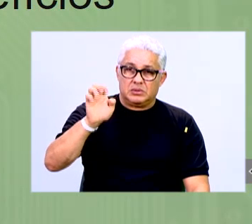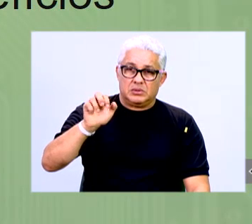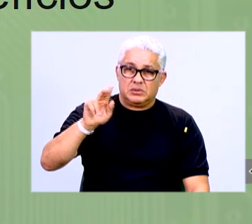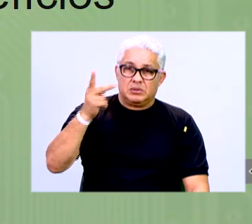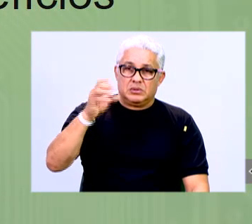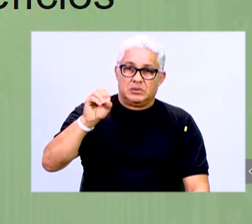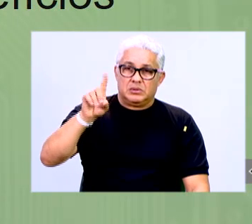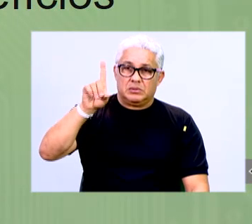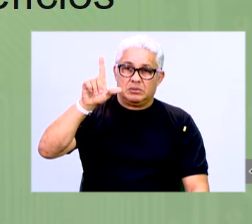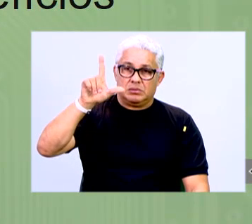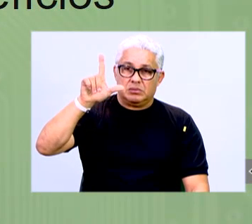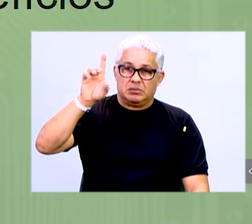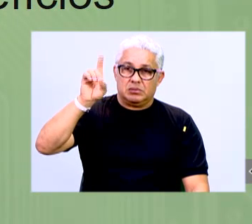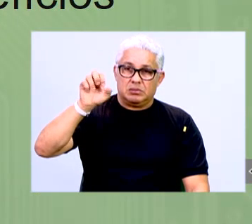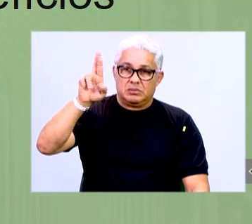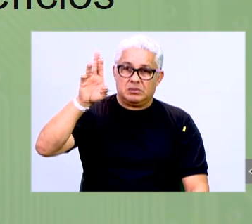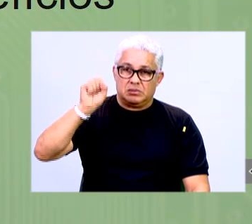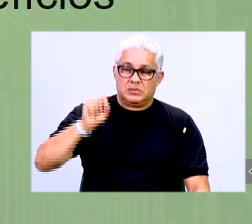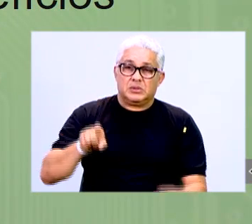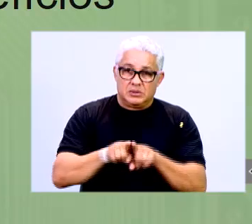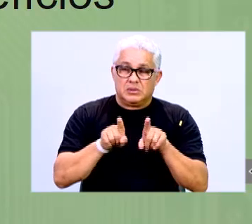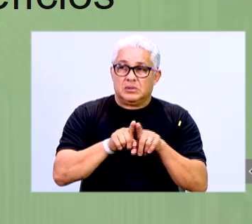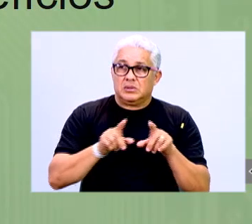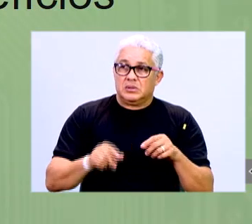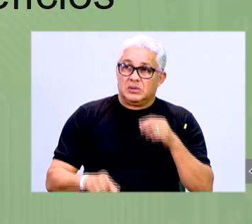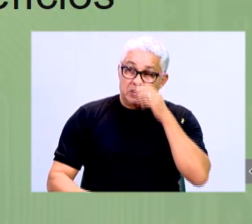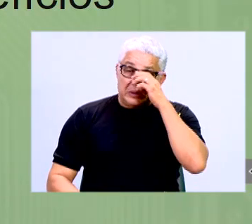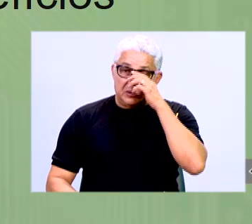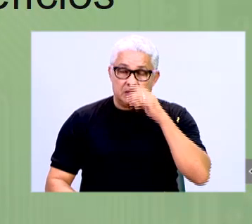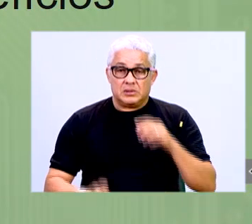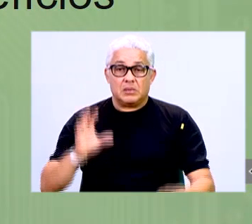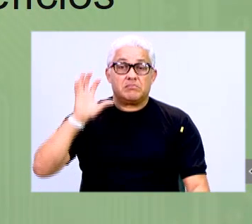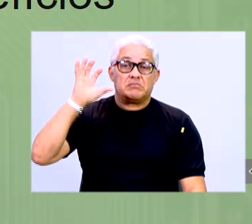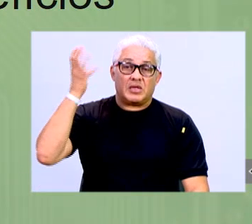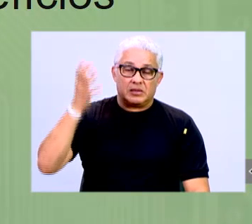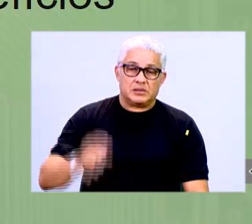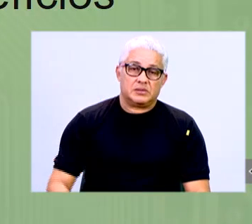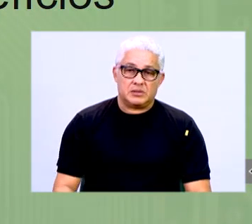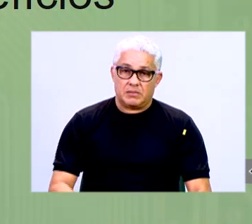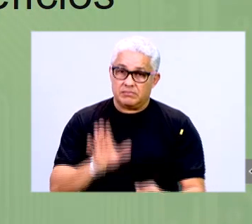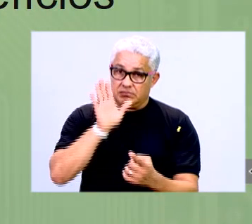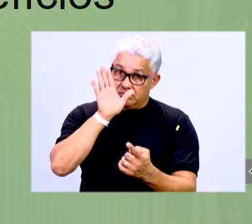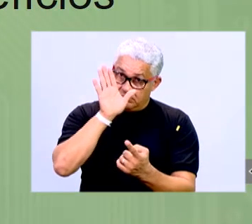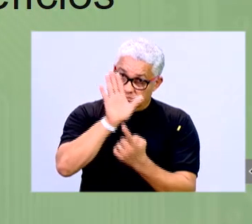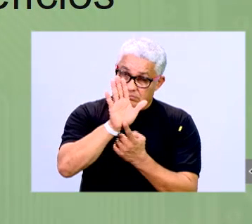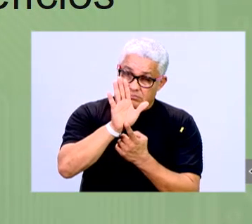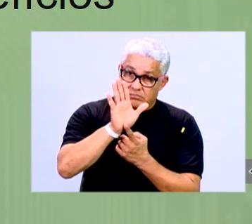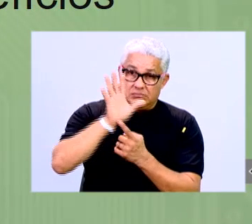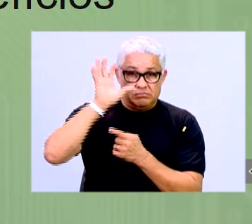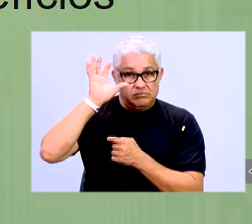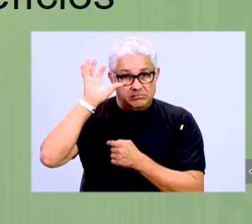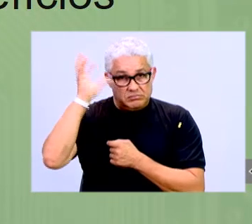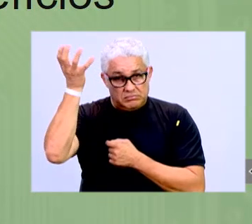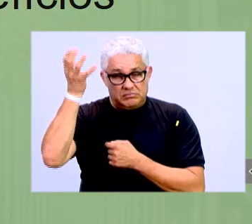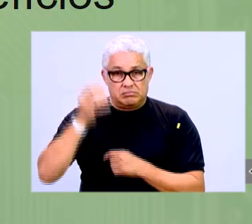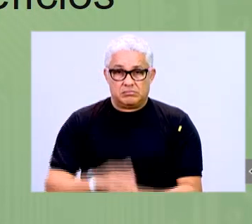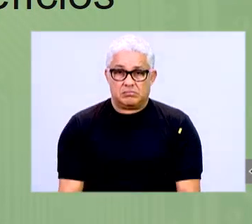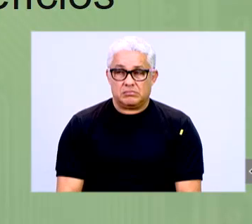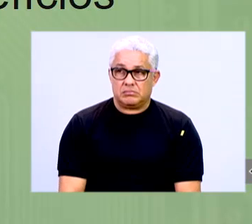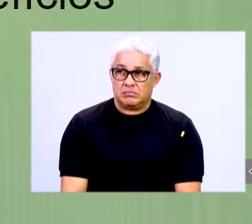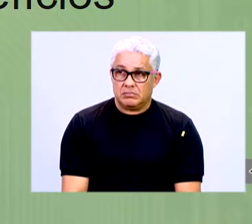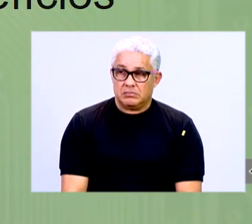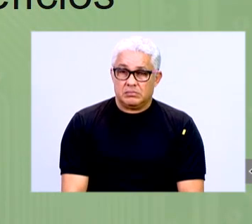determinado impacto para os stakeholders. A solução, indicar a solução, então a solução